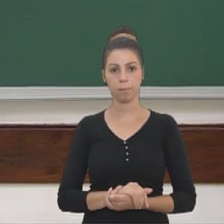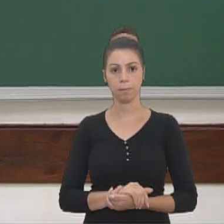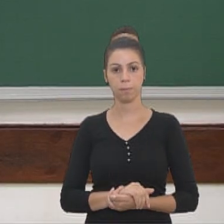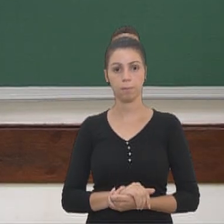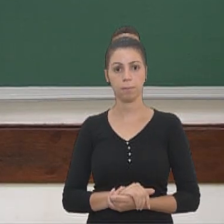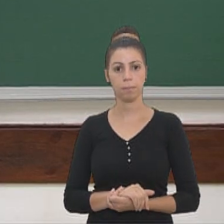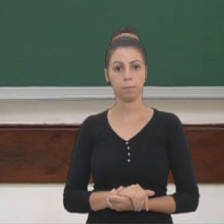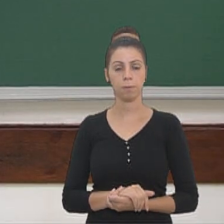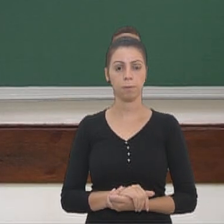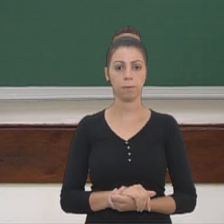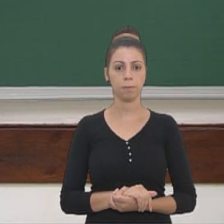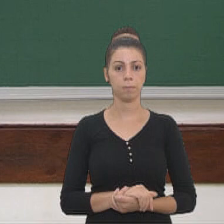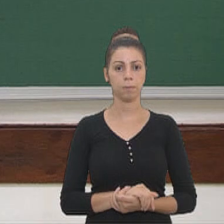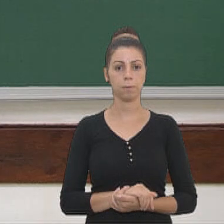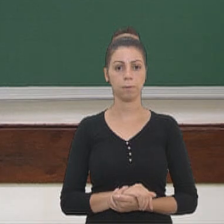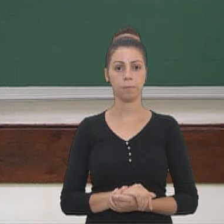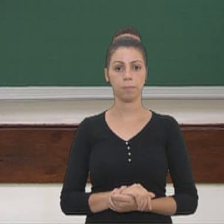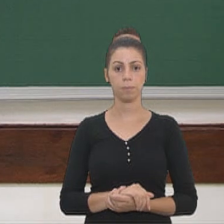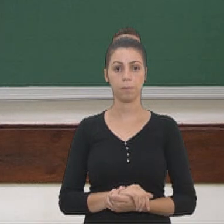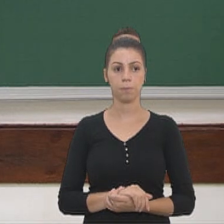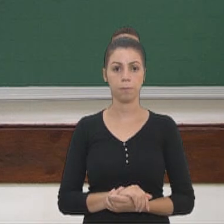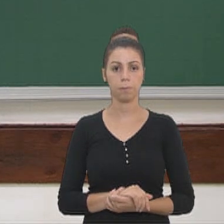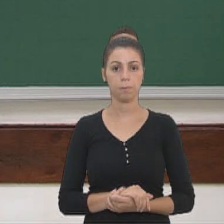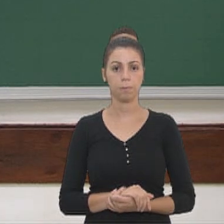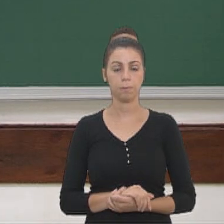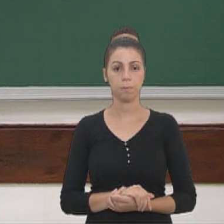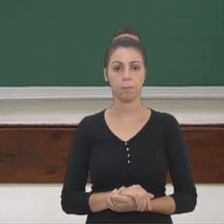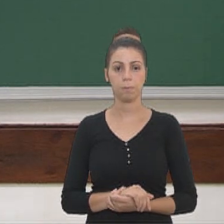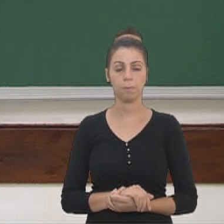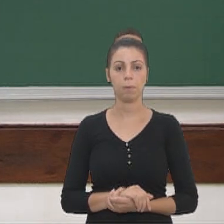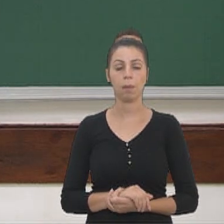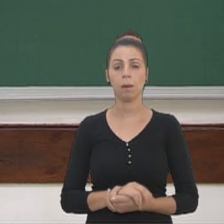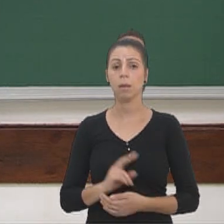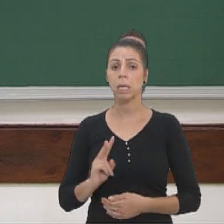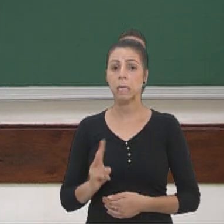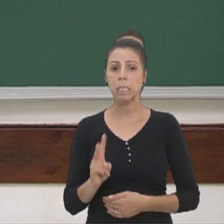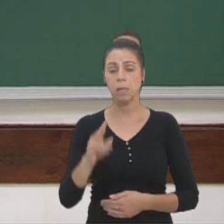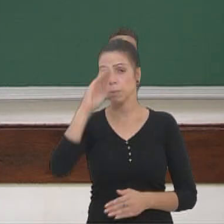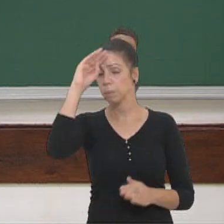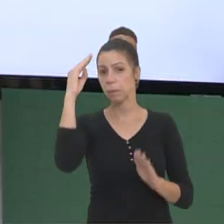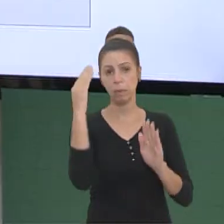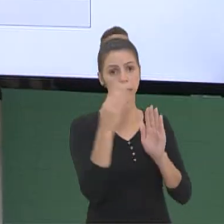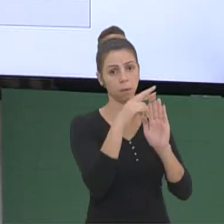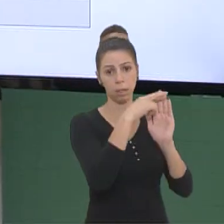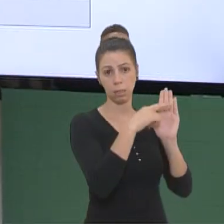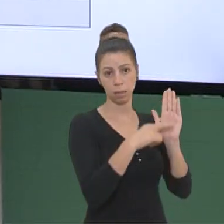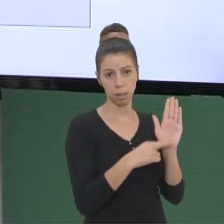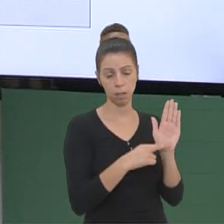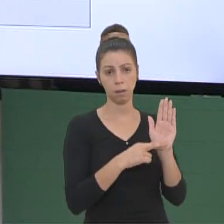E terceira do plural, o se. Sempre obedecendo essa regra.